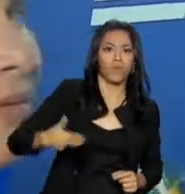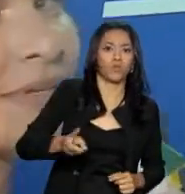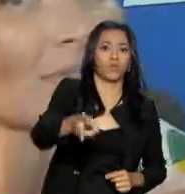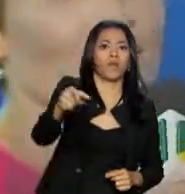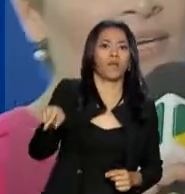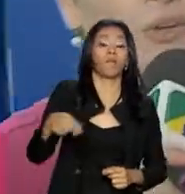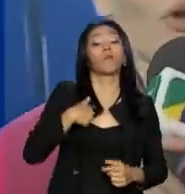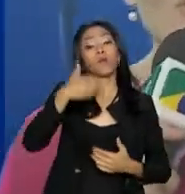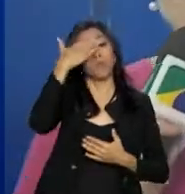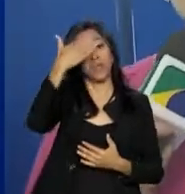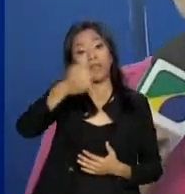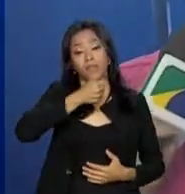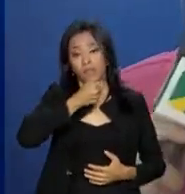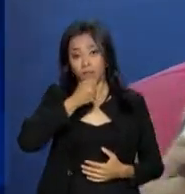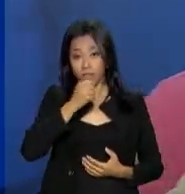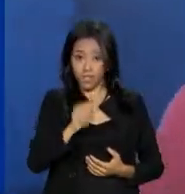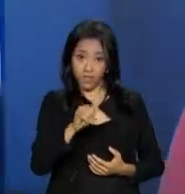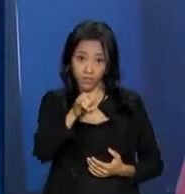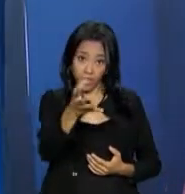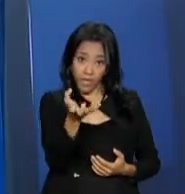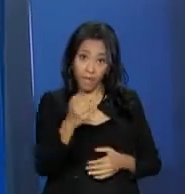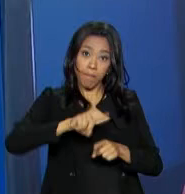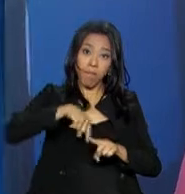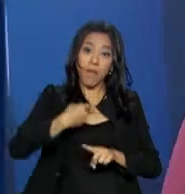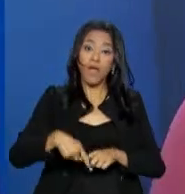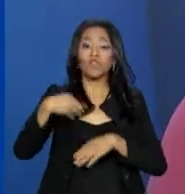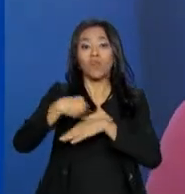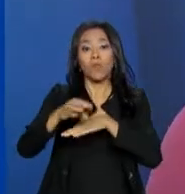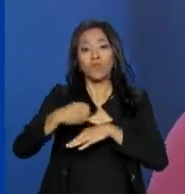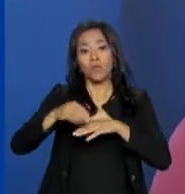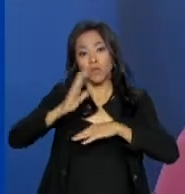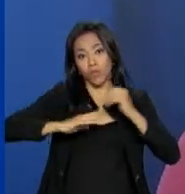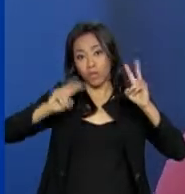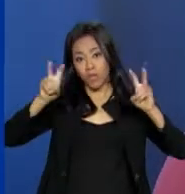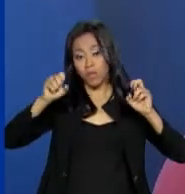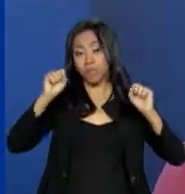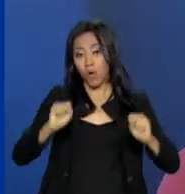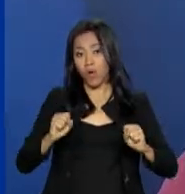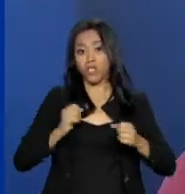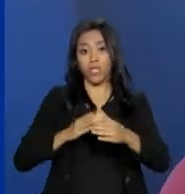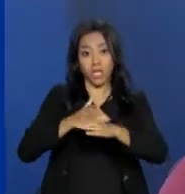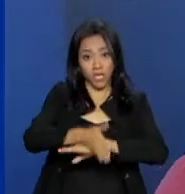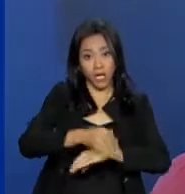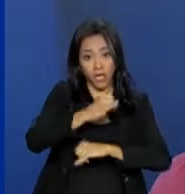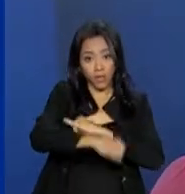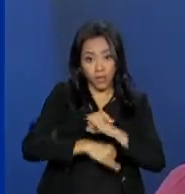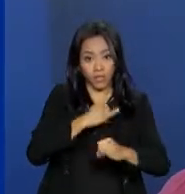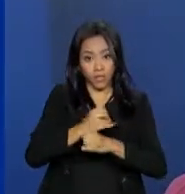pela entrevista. E olha, se você quiser mais informações a respeito desse assunto, é só entrar no site